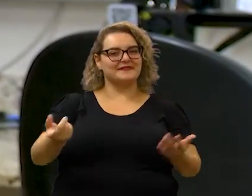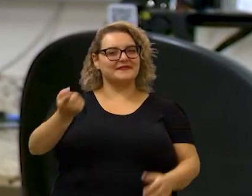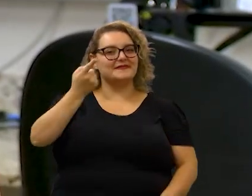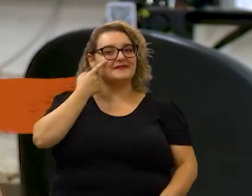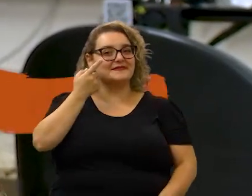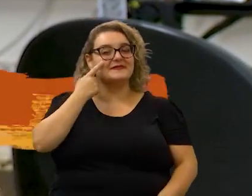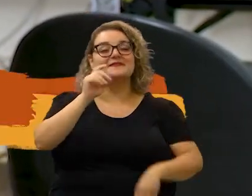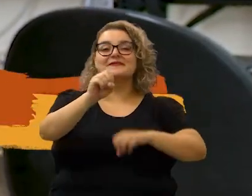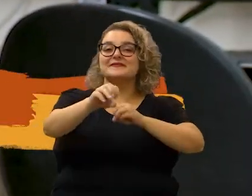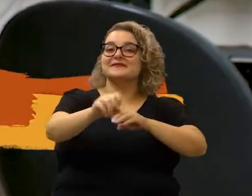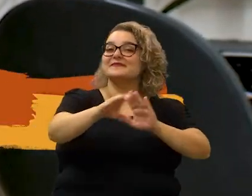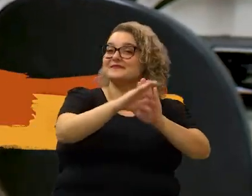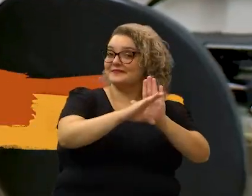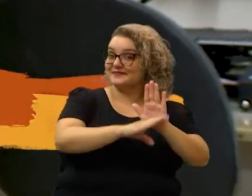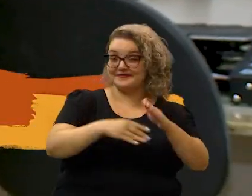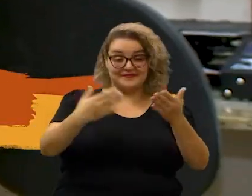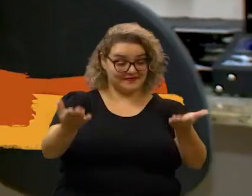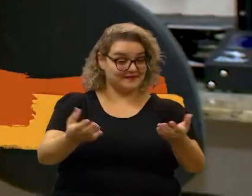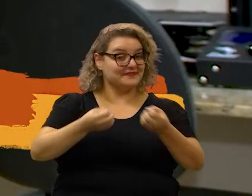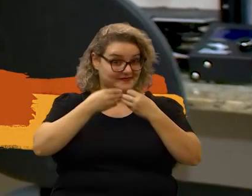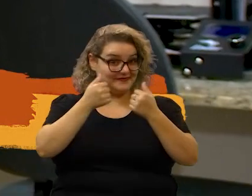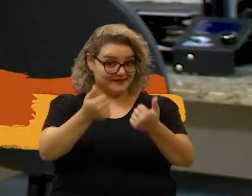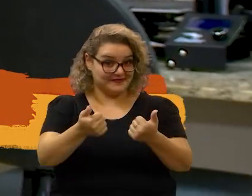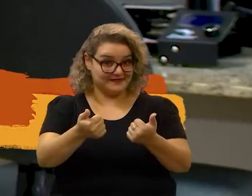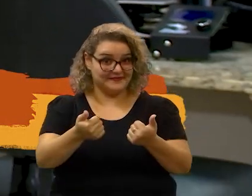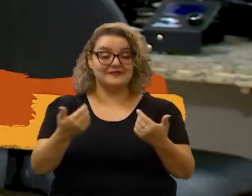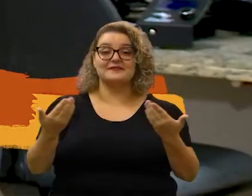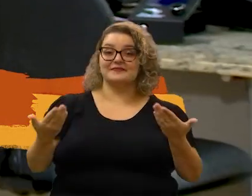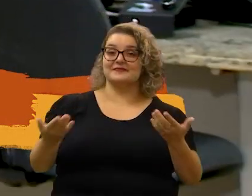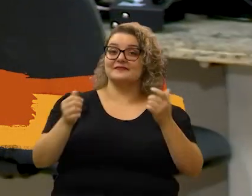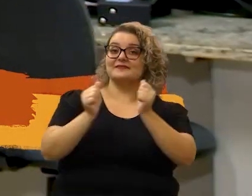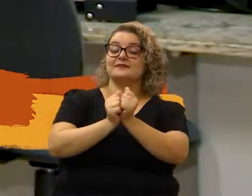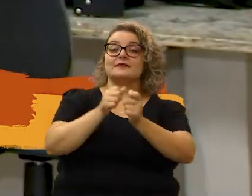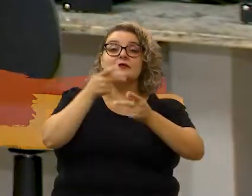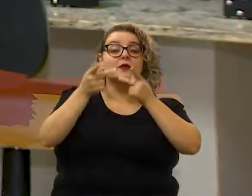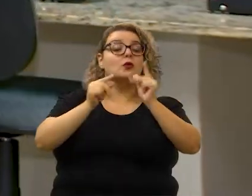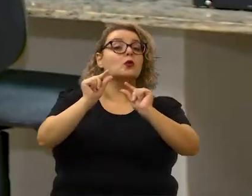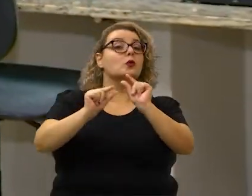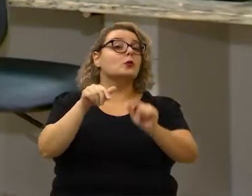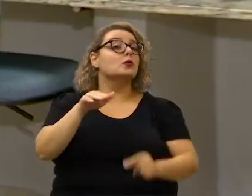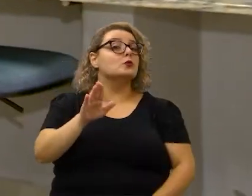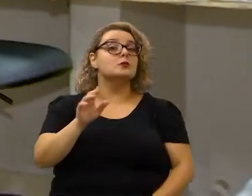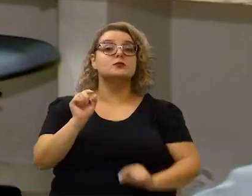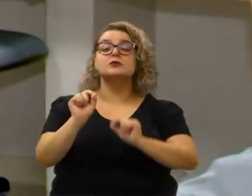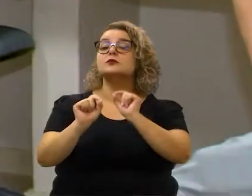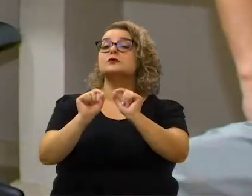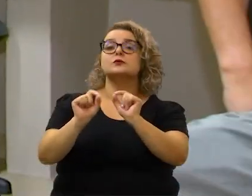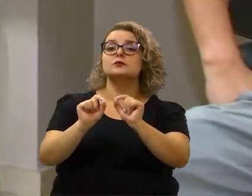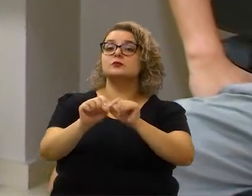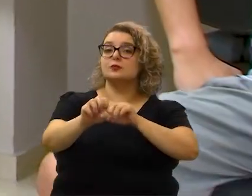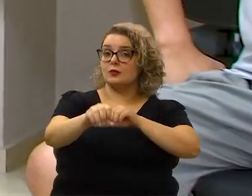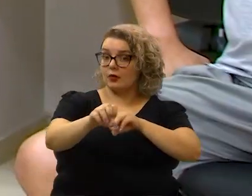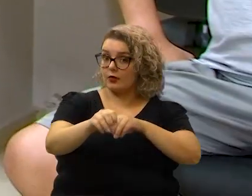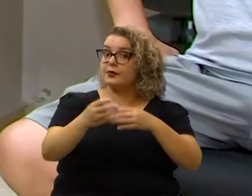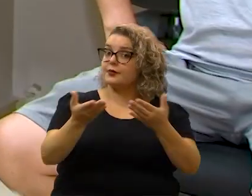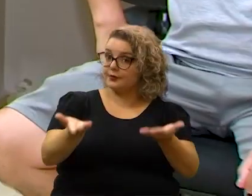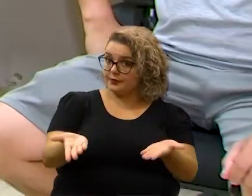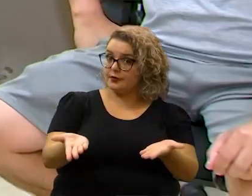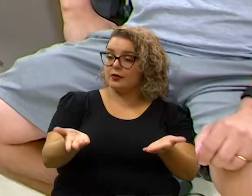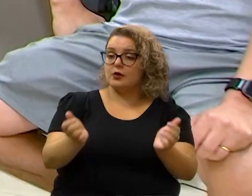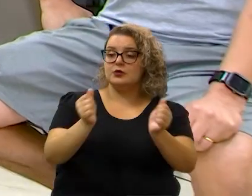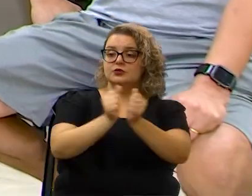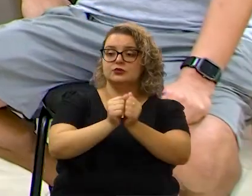Bom, é o quadro De Olho na Educação. É isso aí, pessoal, beleza? Estou aqui para falar um pouco mais sobre